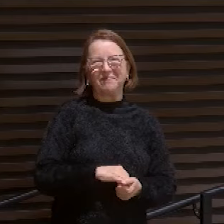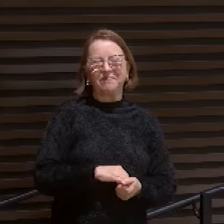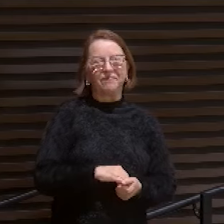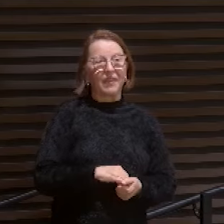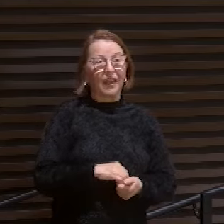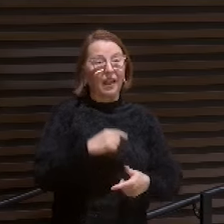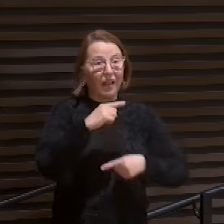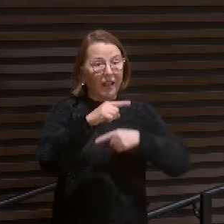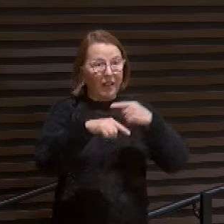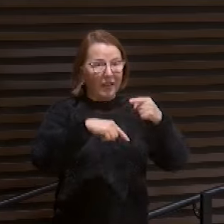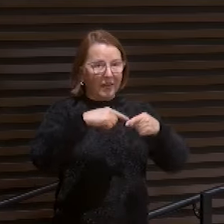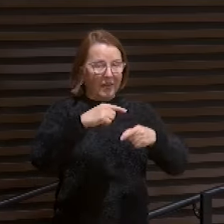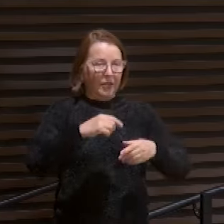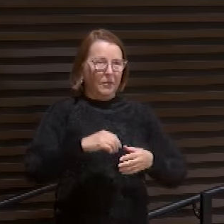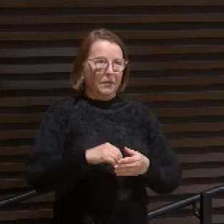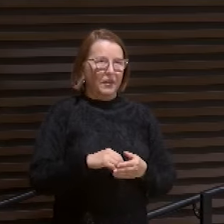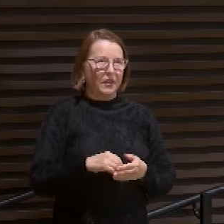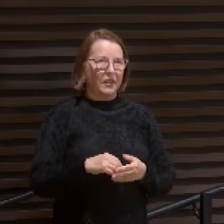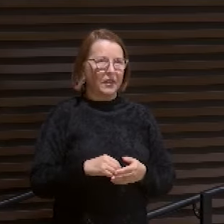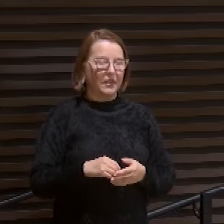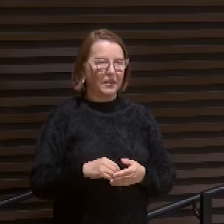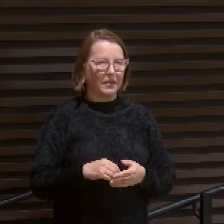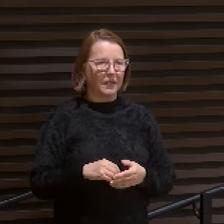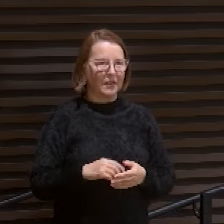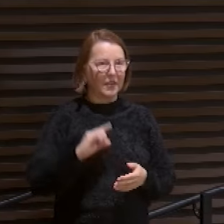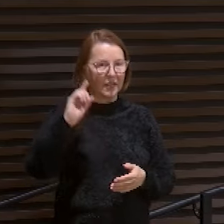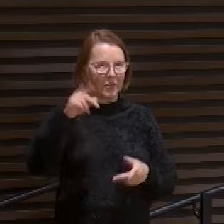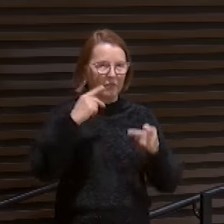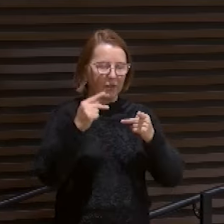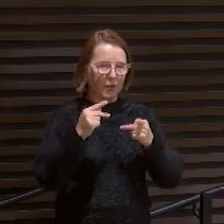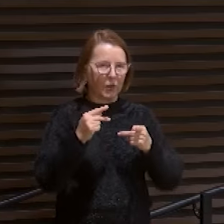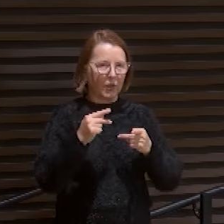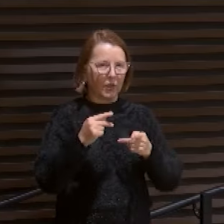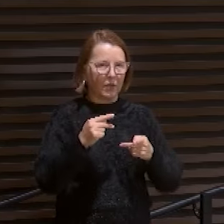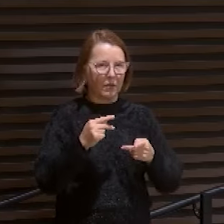E depois ele disse que o homem viveria